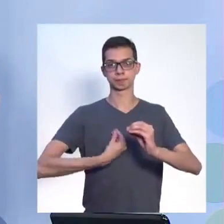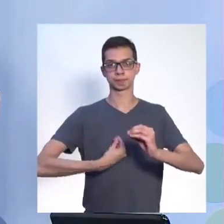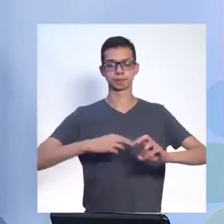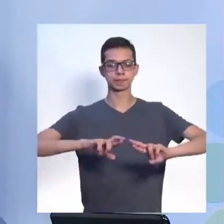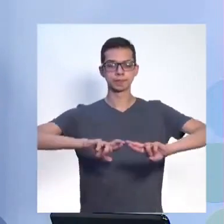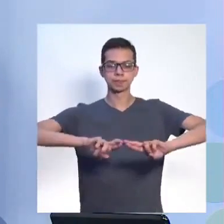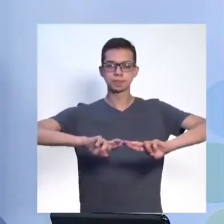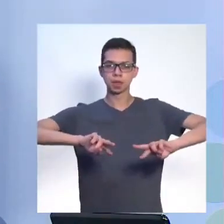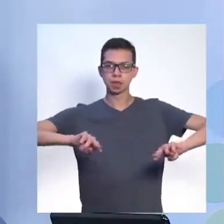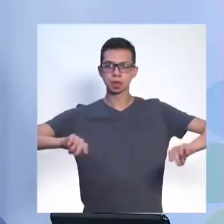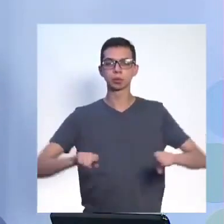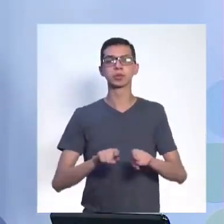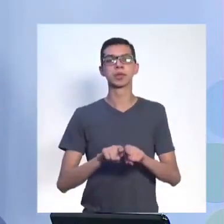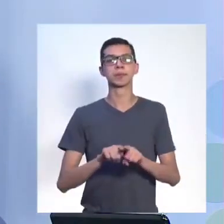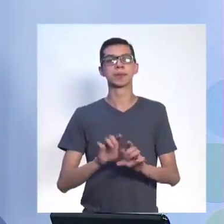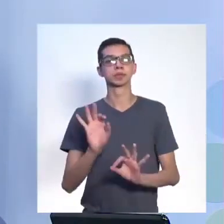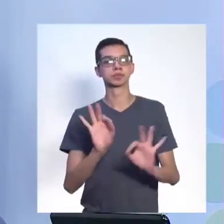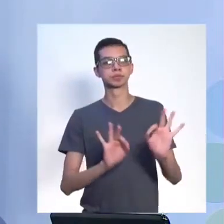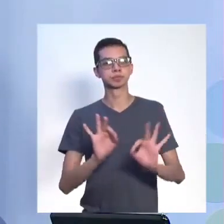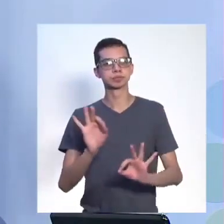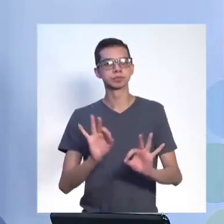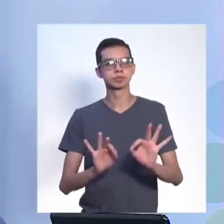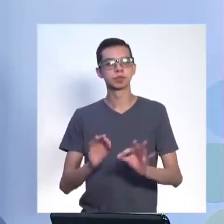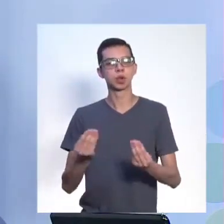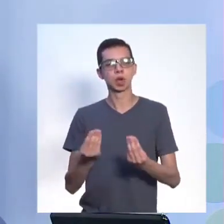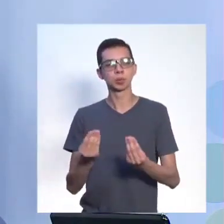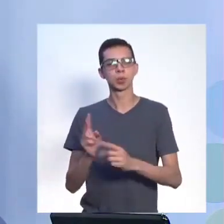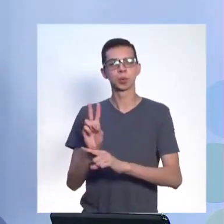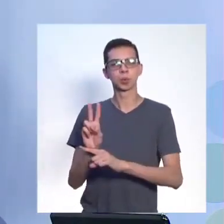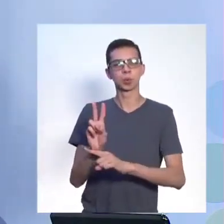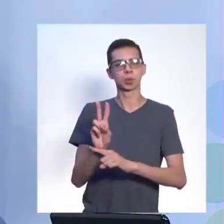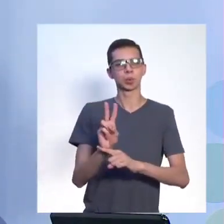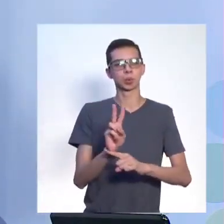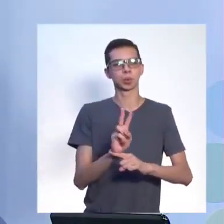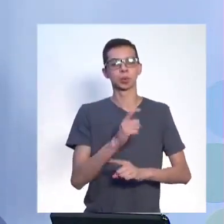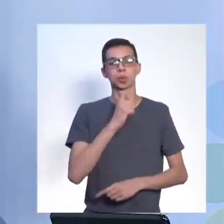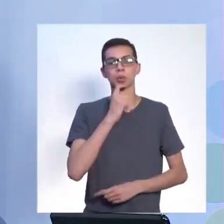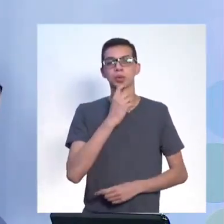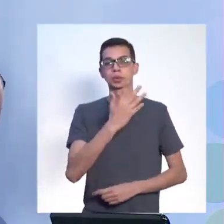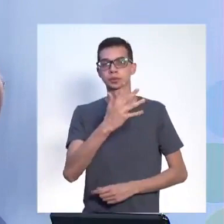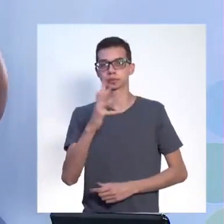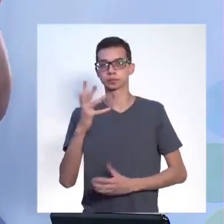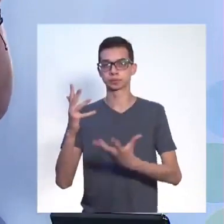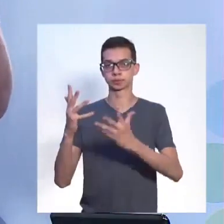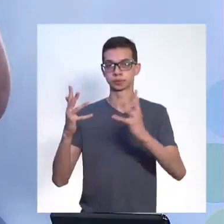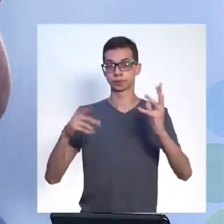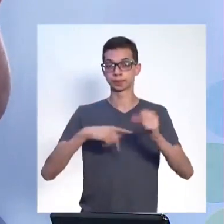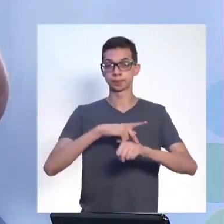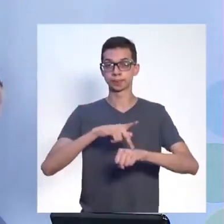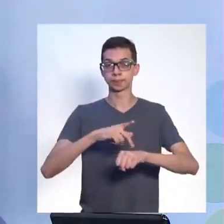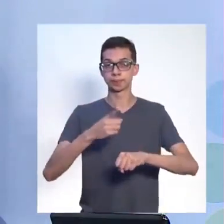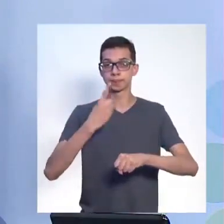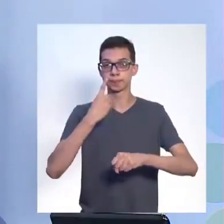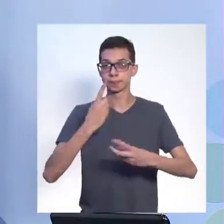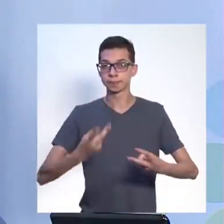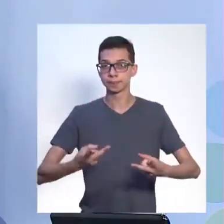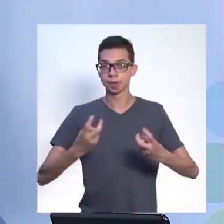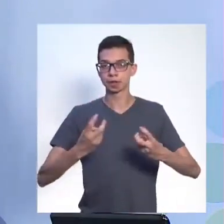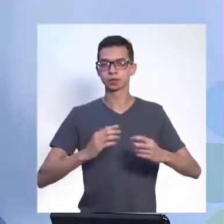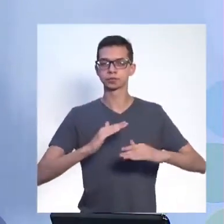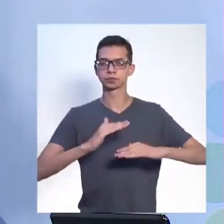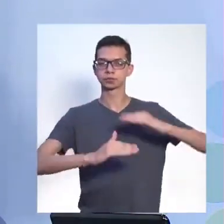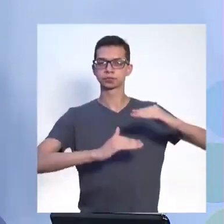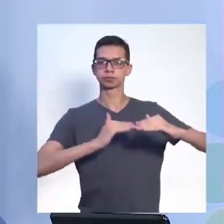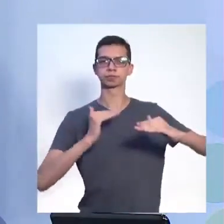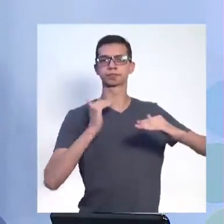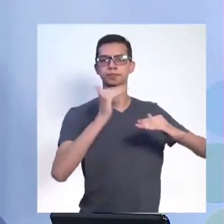de manutenção do florestamento dos países. E a gente vê, logicamente, que os países, né, considerados desenvolvidos, os